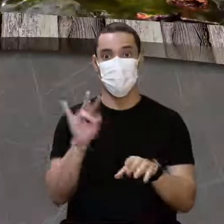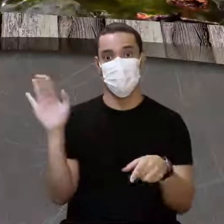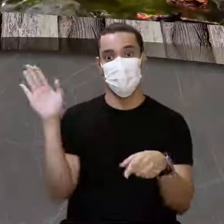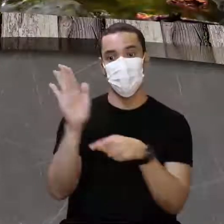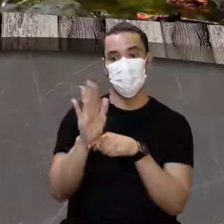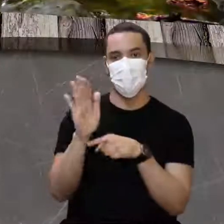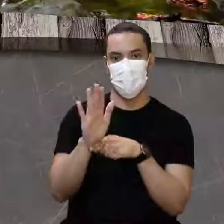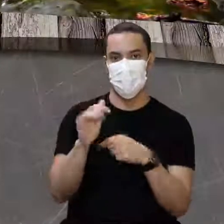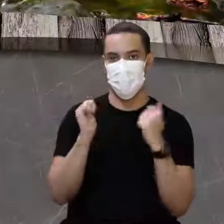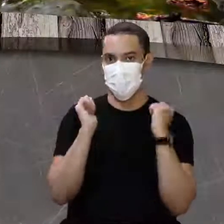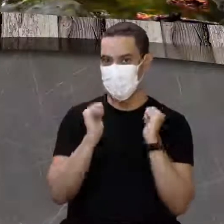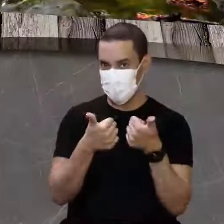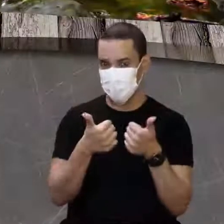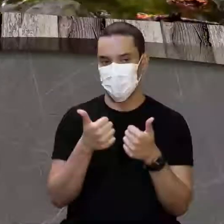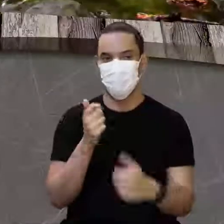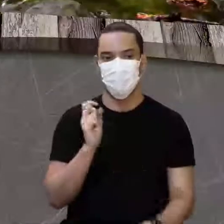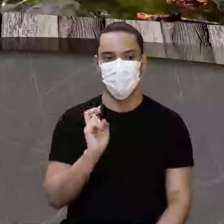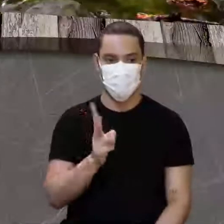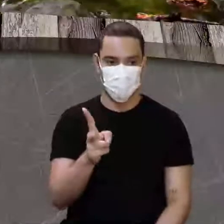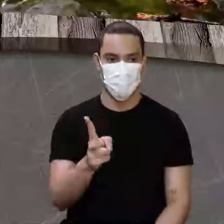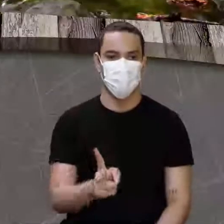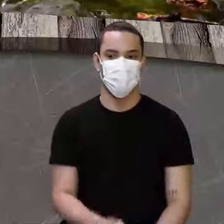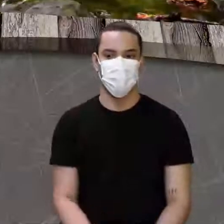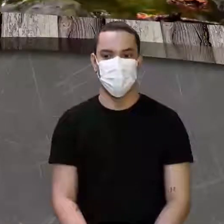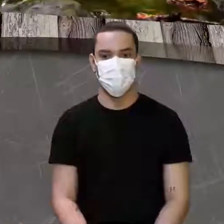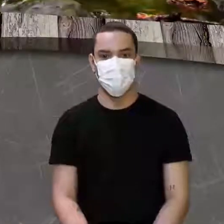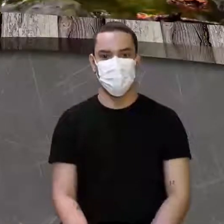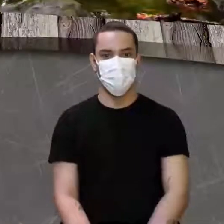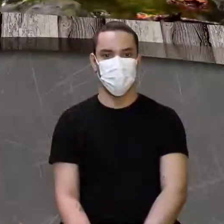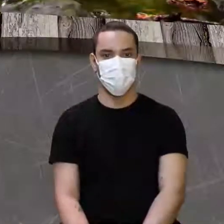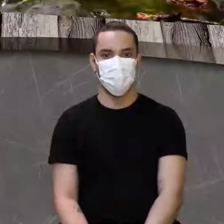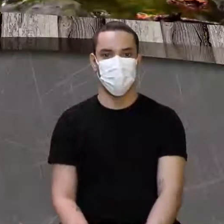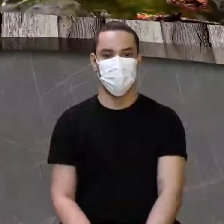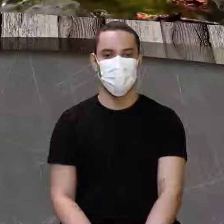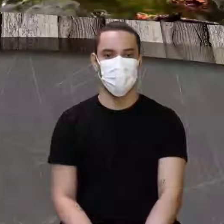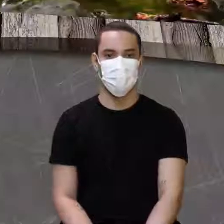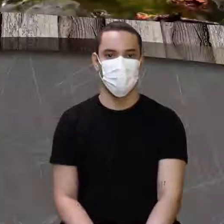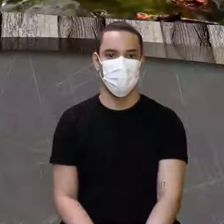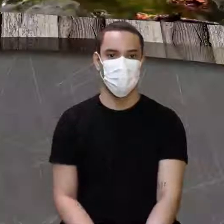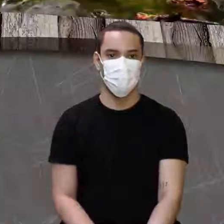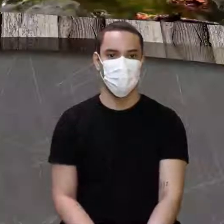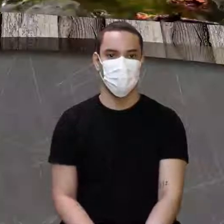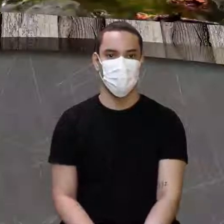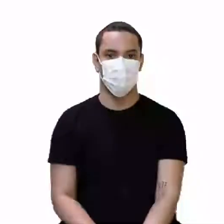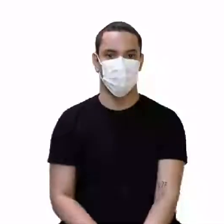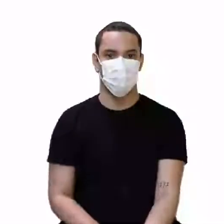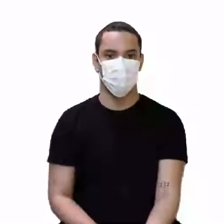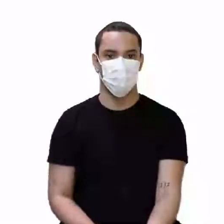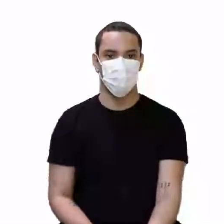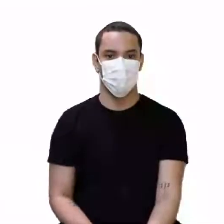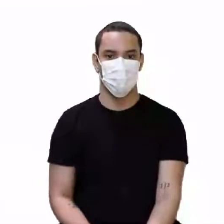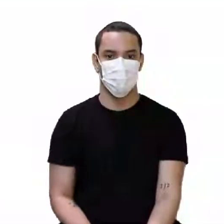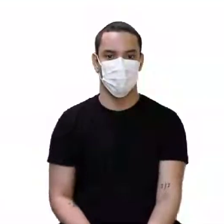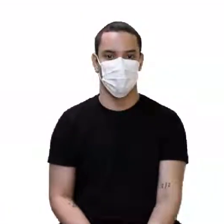ajudar, tá? Vamos continuar? Deixa eu ver alguma coisa aqui, pode botar lá no slide.